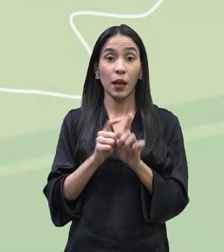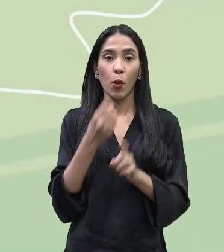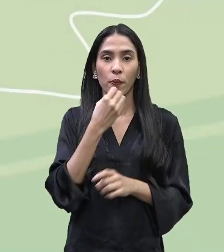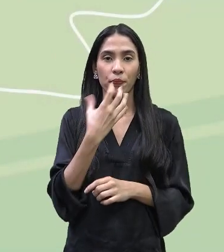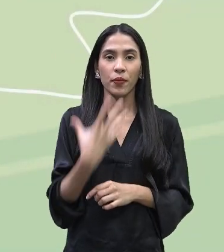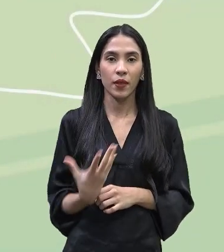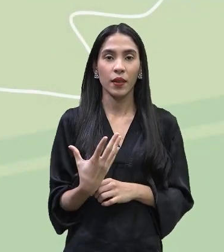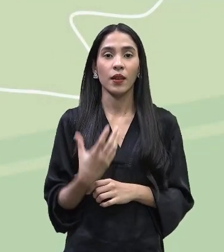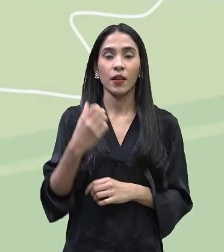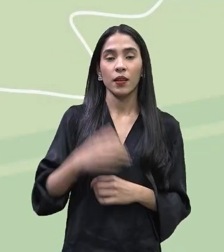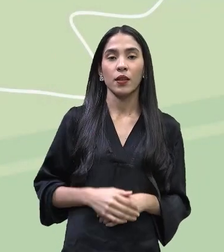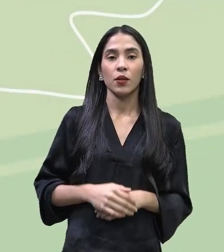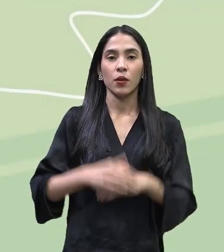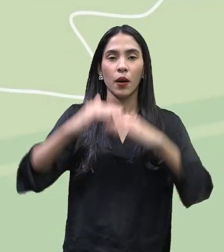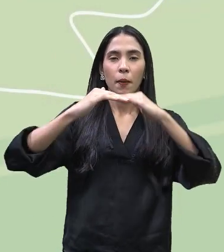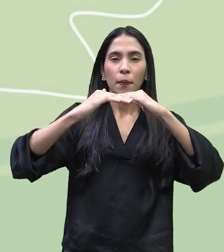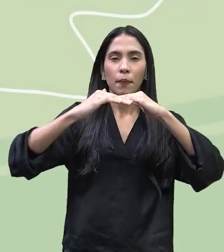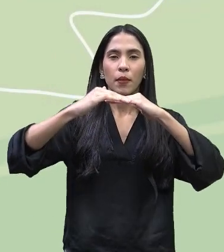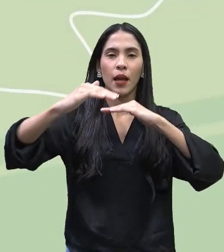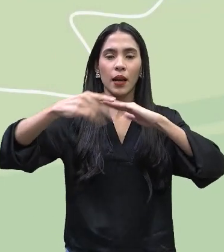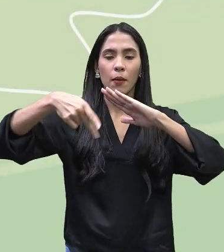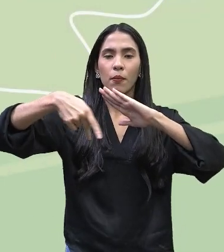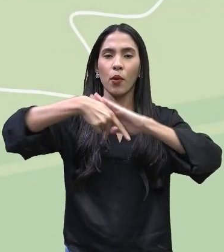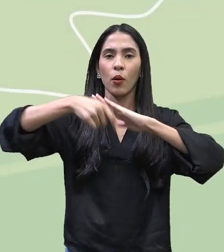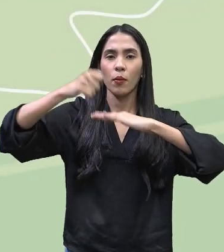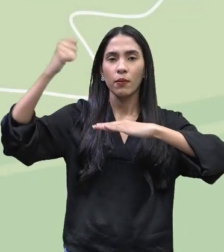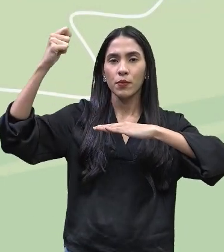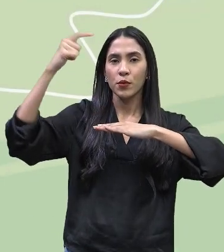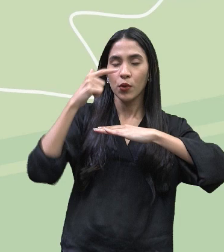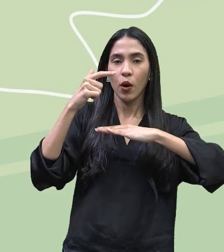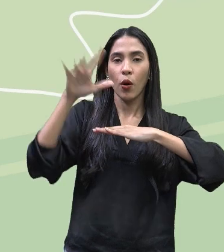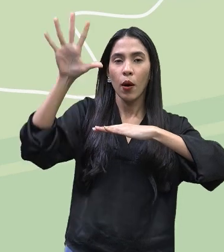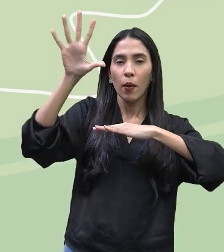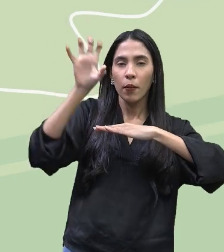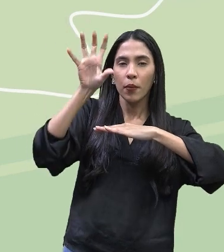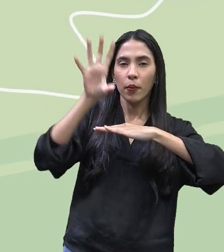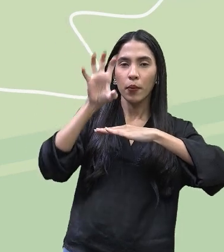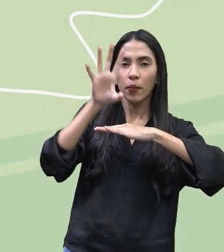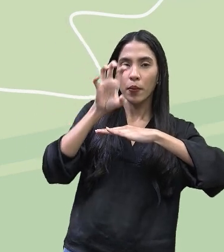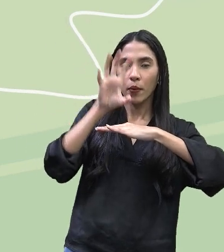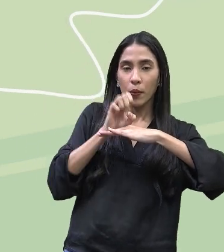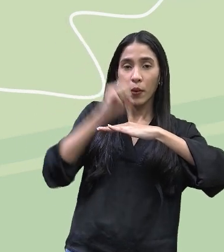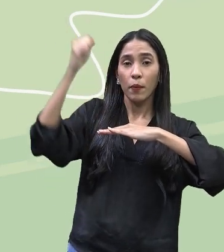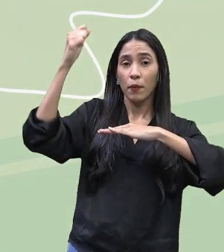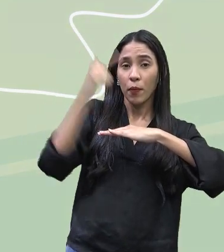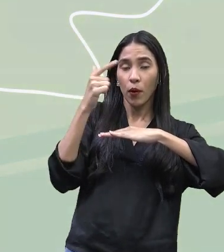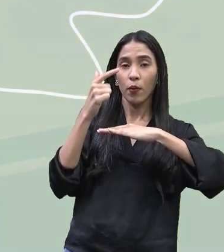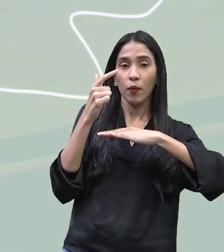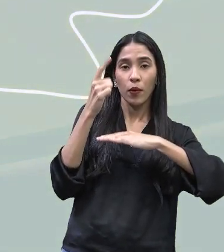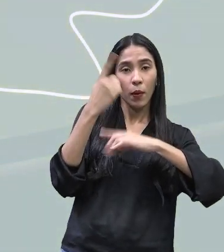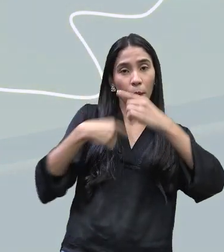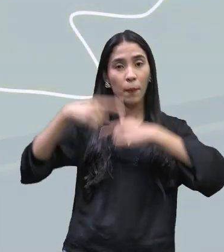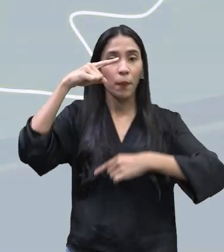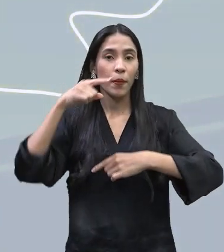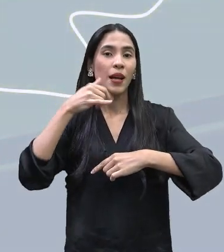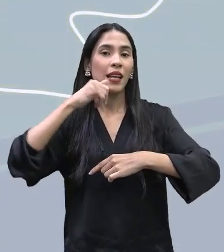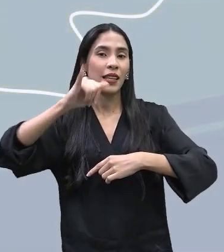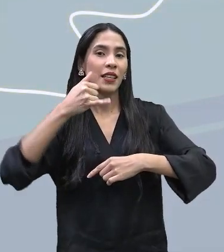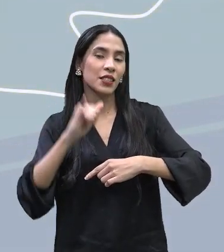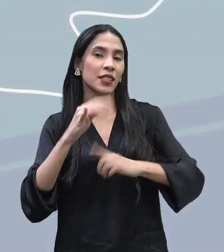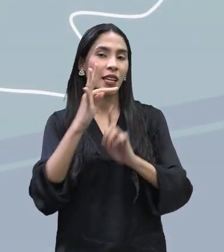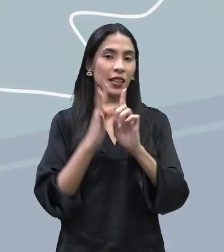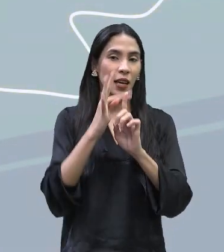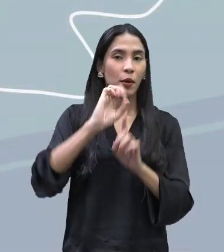e obtida através de placas solares, que têm como função captar a energia luminosa e transformá-la em energia térmica